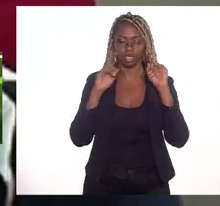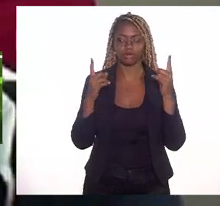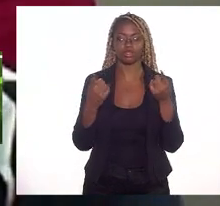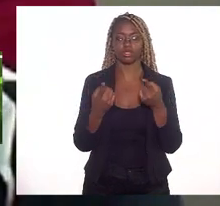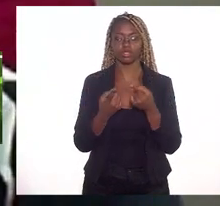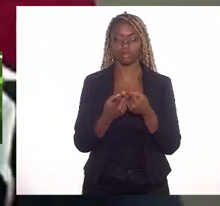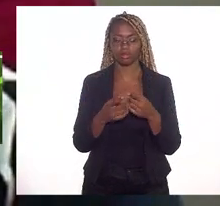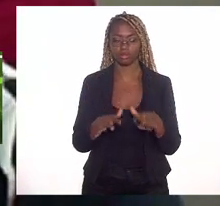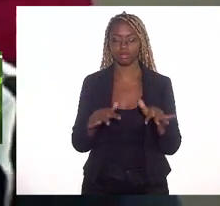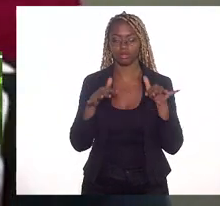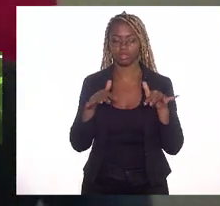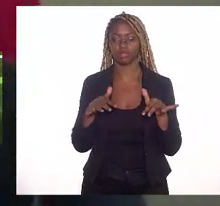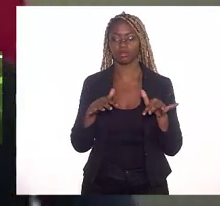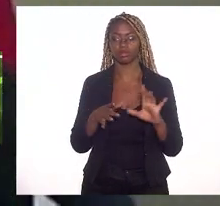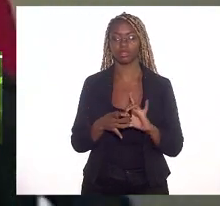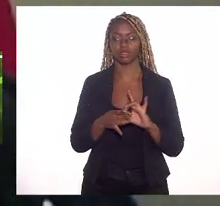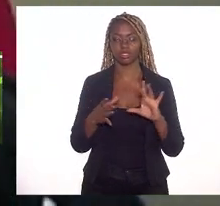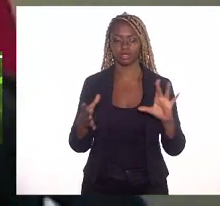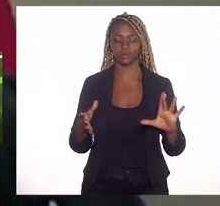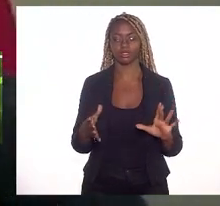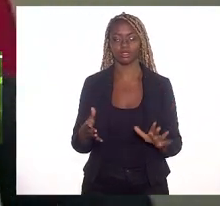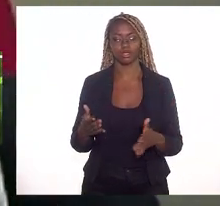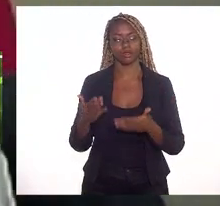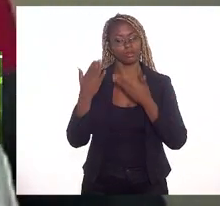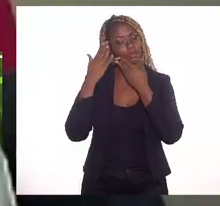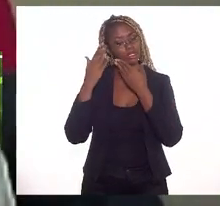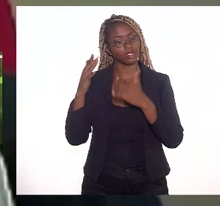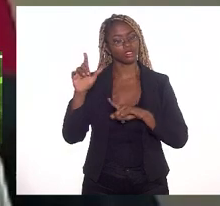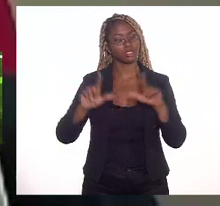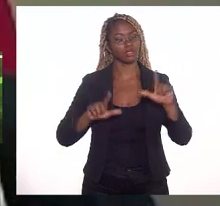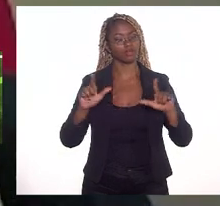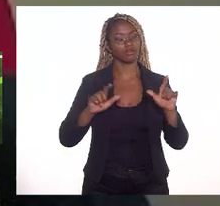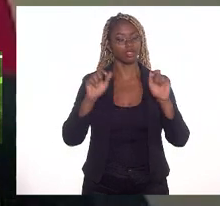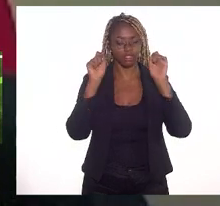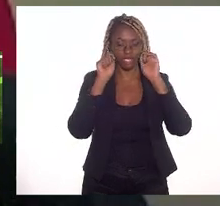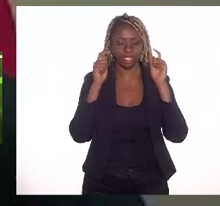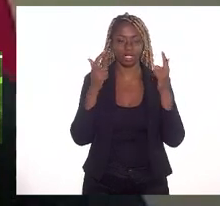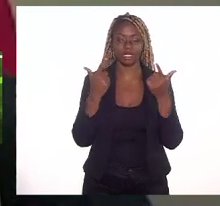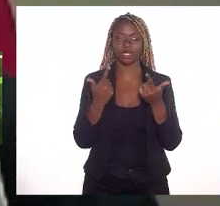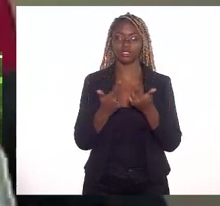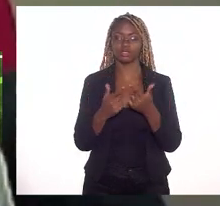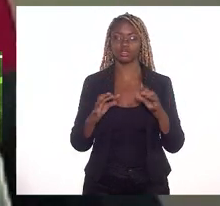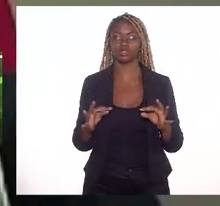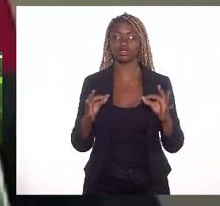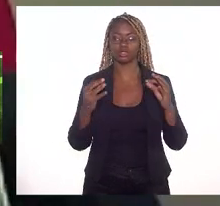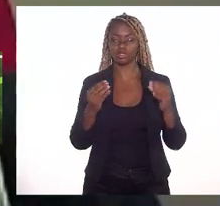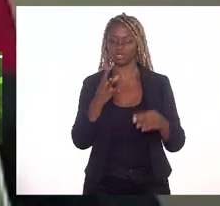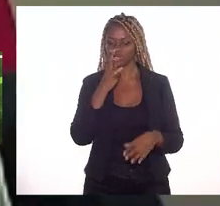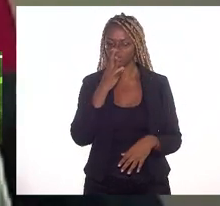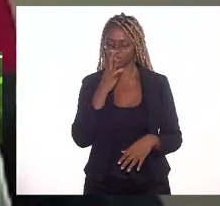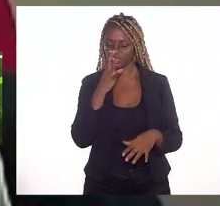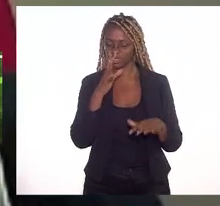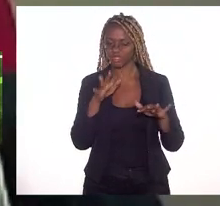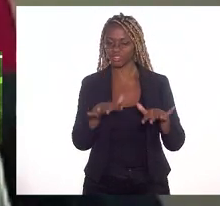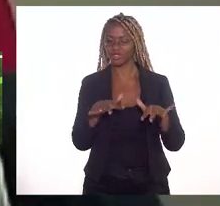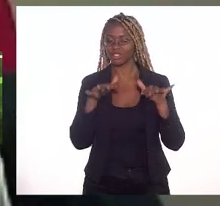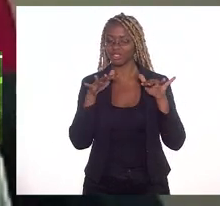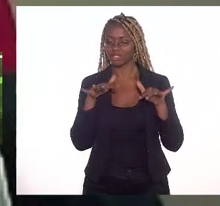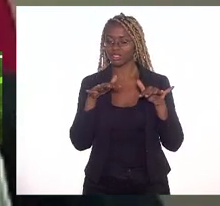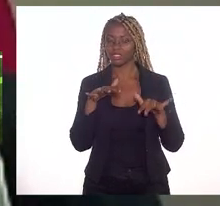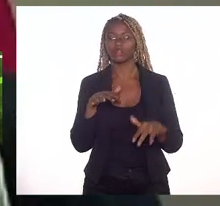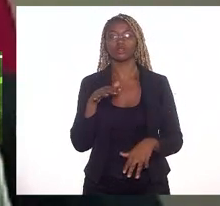presente audiência pública. Obrigada à TV Alerj, que nos acompanhou, e a todos que nos acompanham pelas